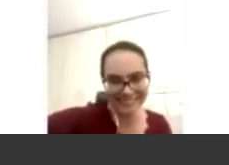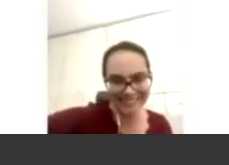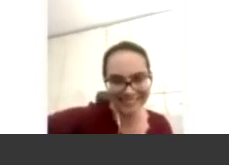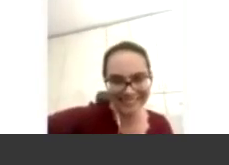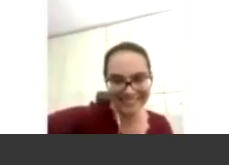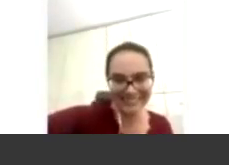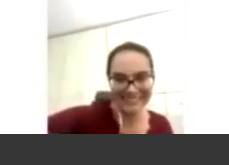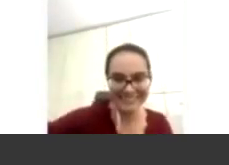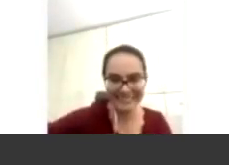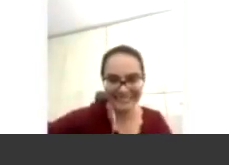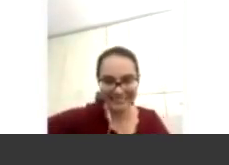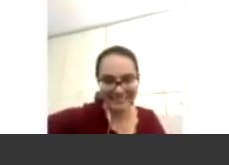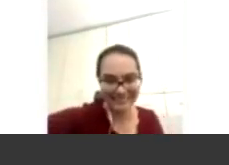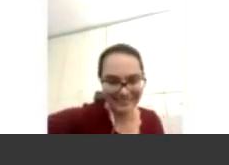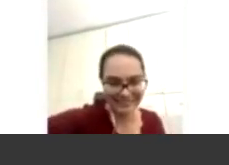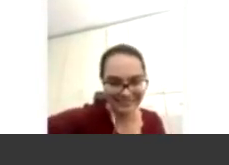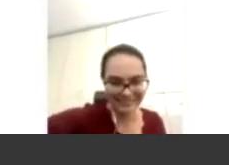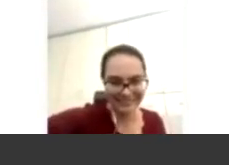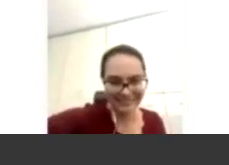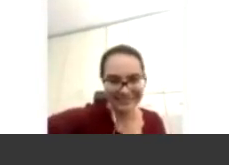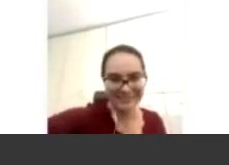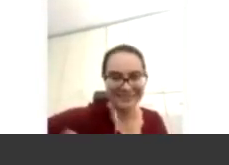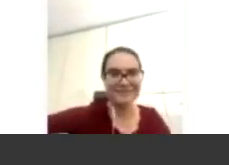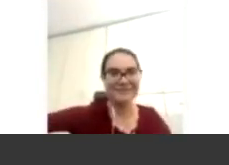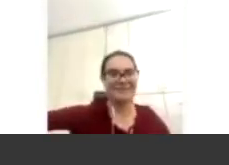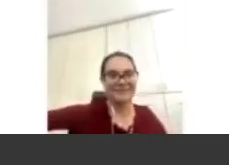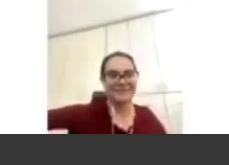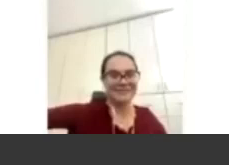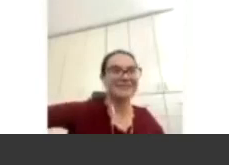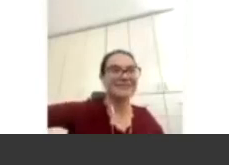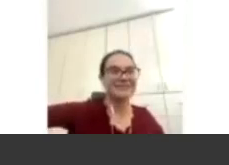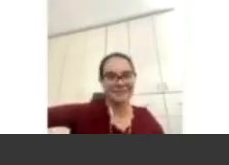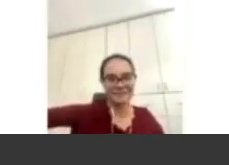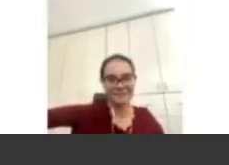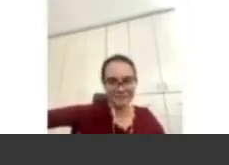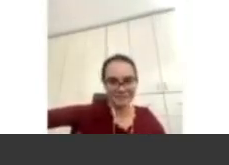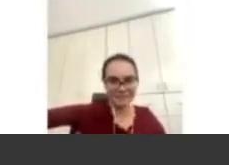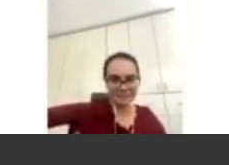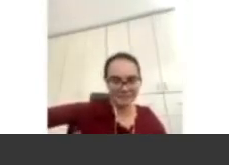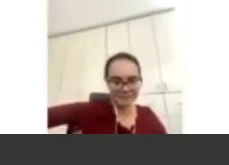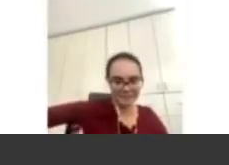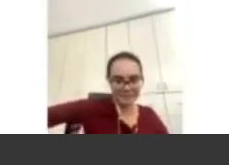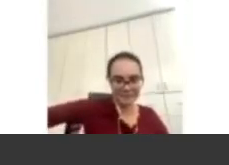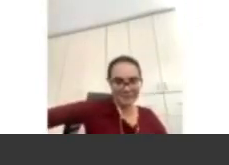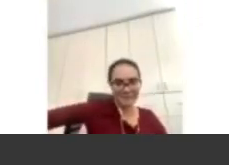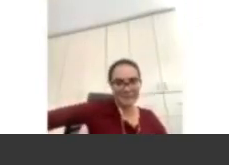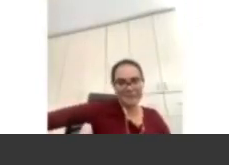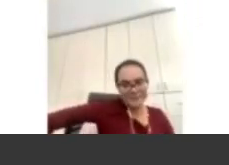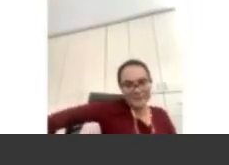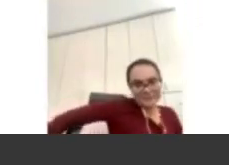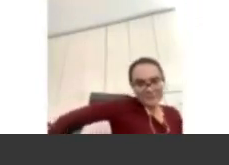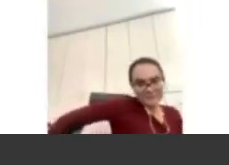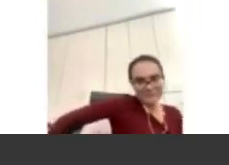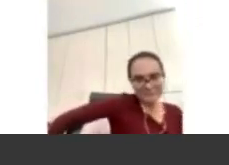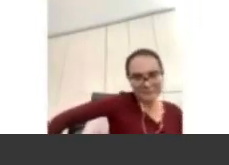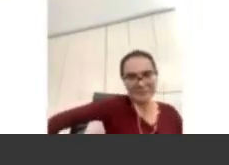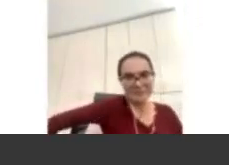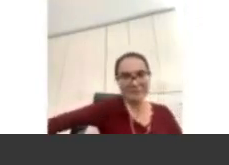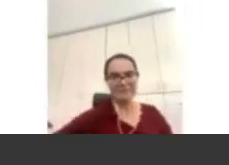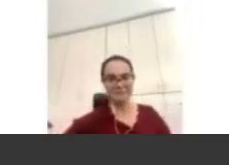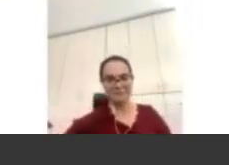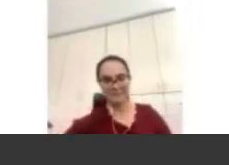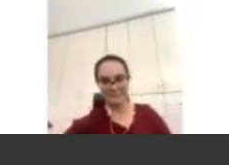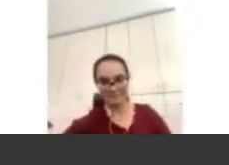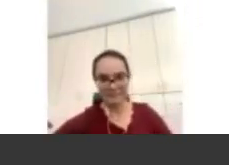Claro, obrigado. Então, só para sinalizar então essa página, né, nos outros slides acabou que eu fiz alguns zooms dessa página para